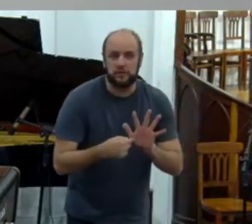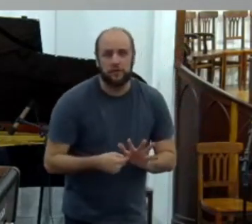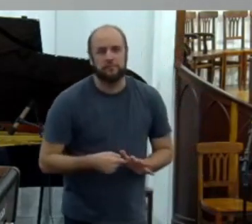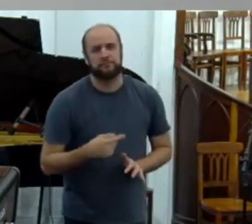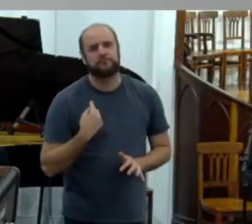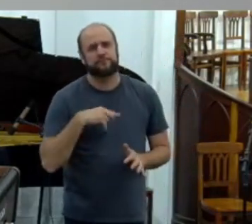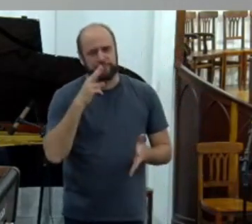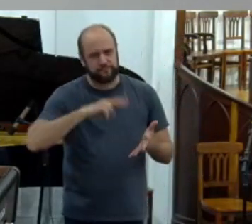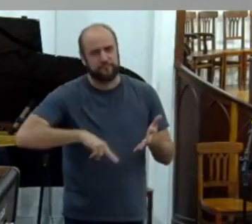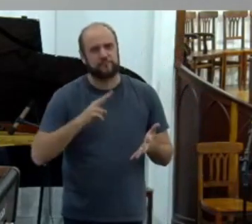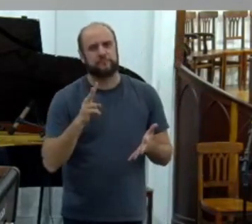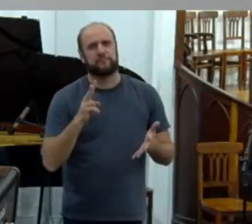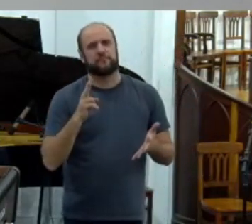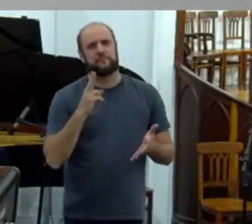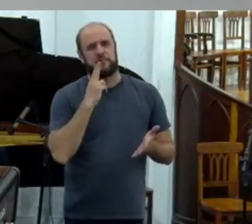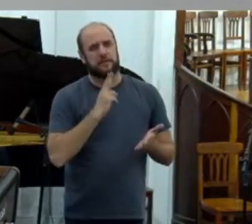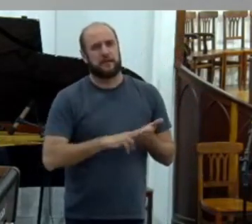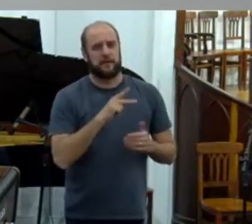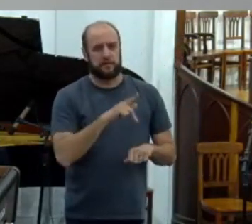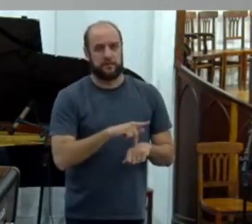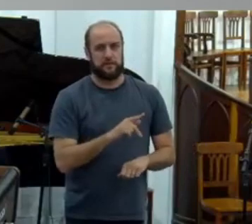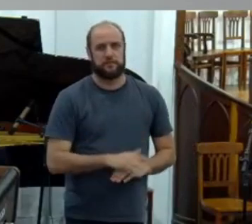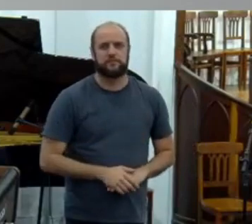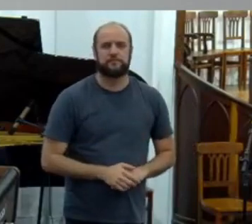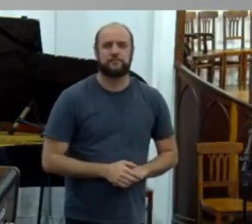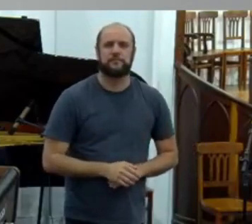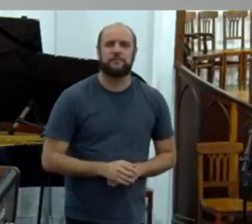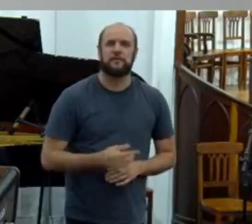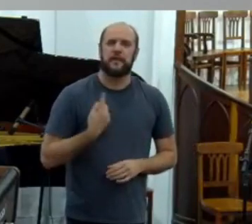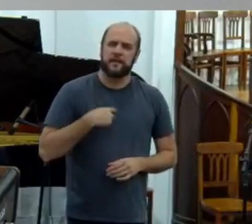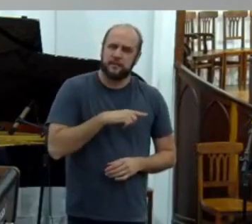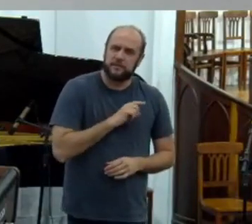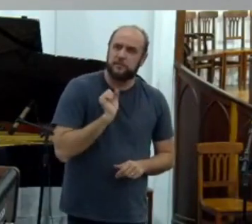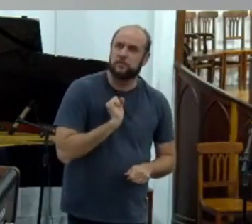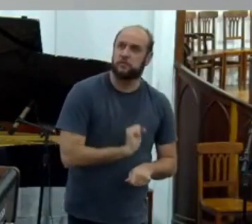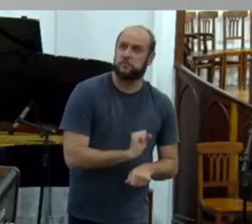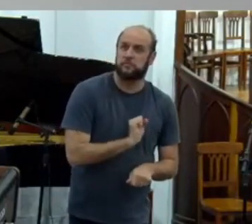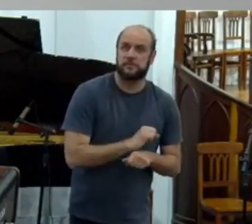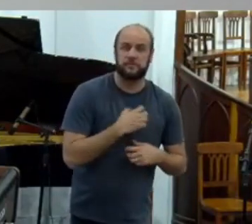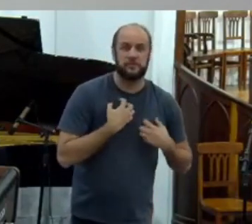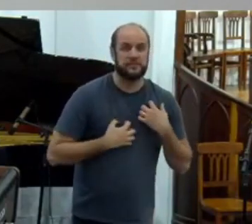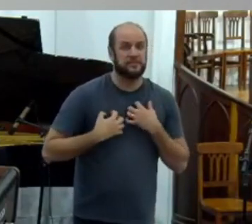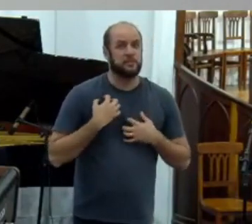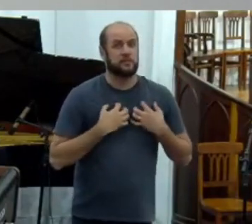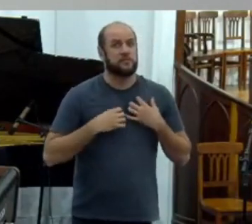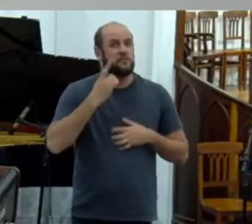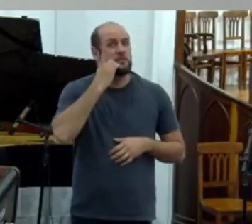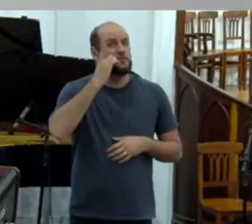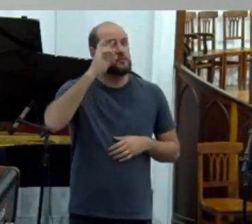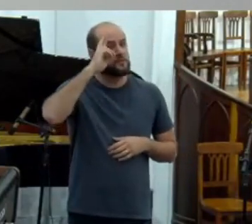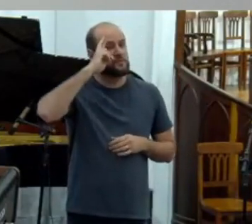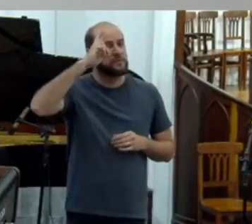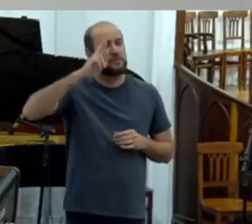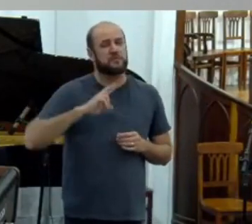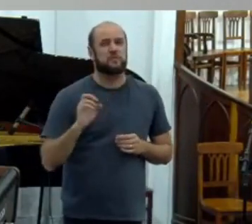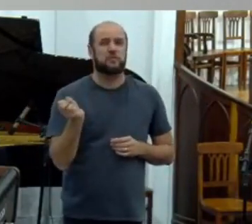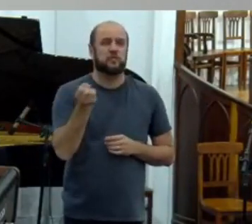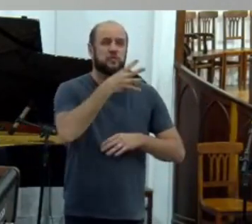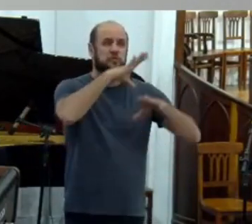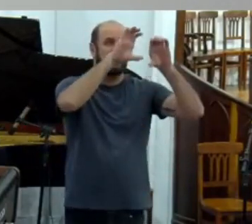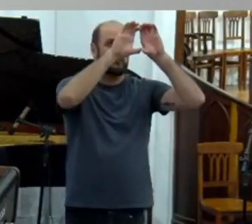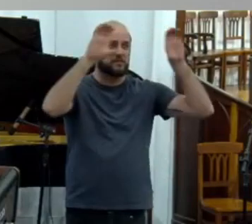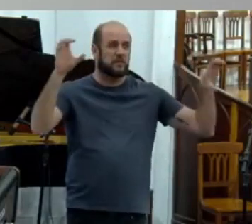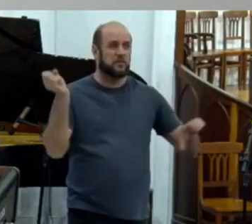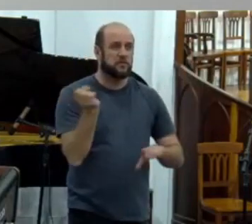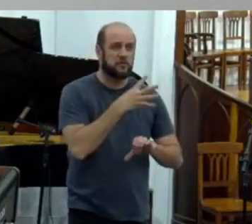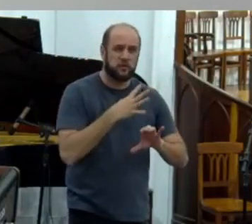sobre isso na segunda carta de Pedro. Quando nós aguardamos ansiosamente o dia do Senhor que trará consigo novos céus e nova terra,